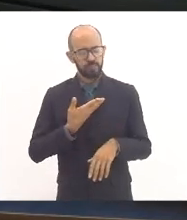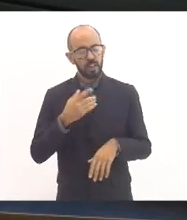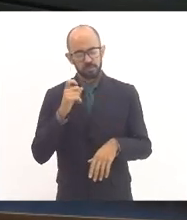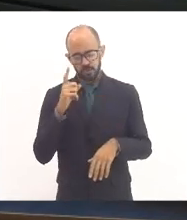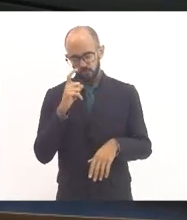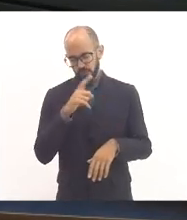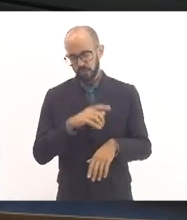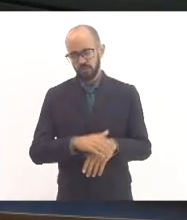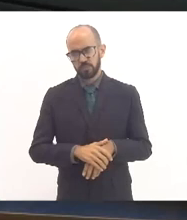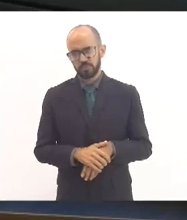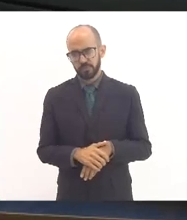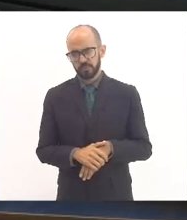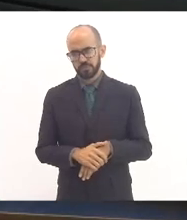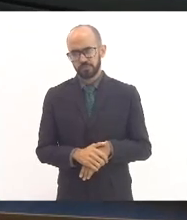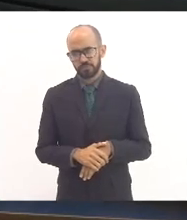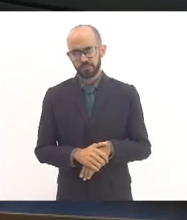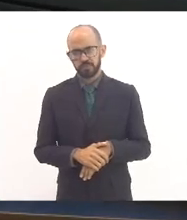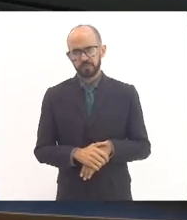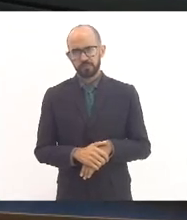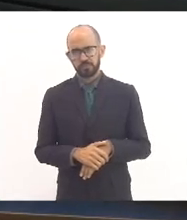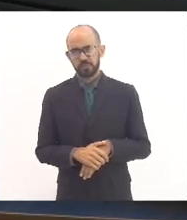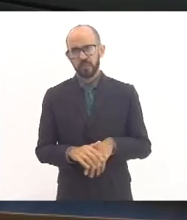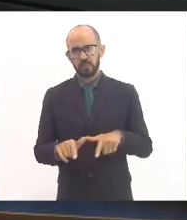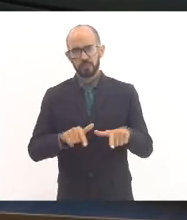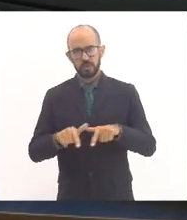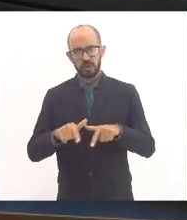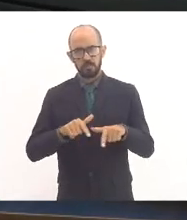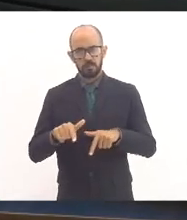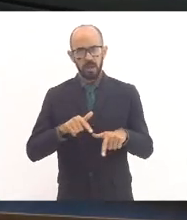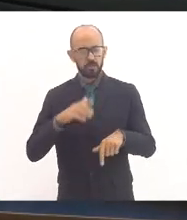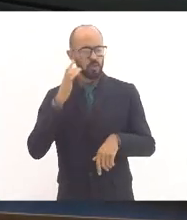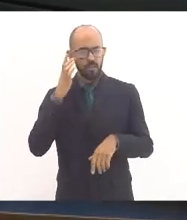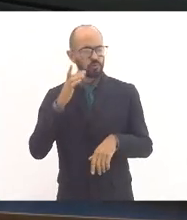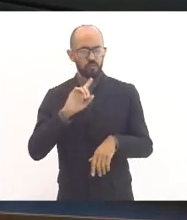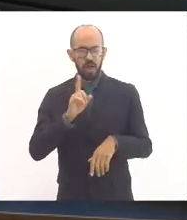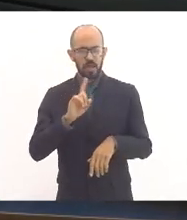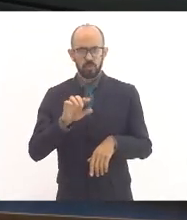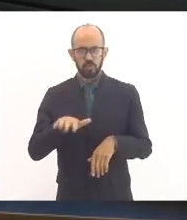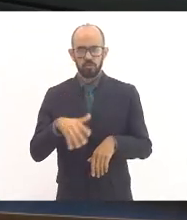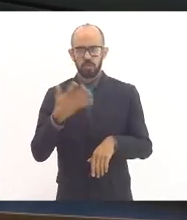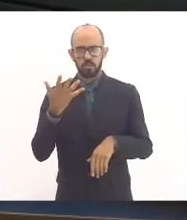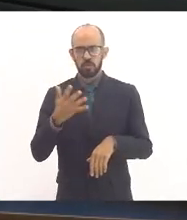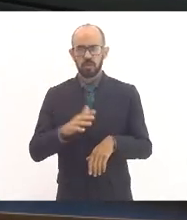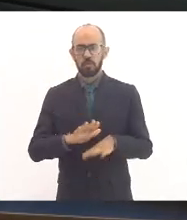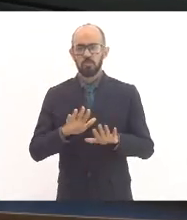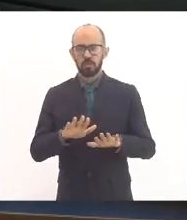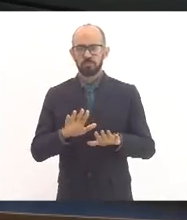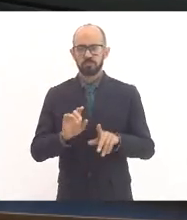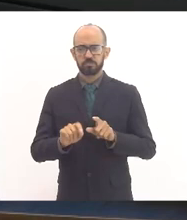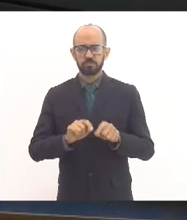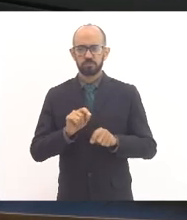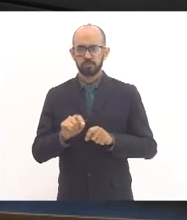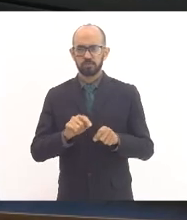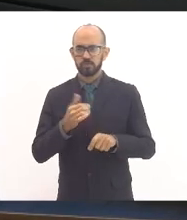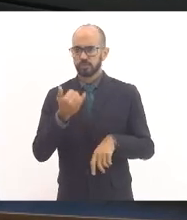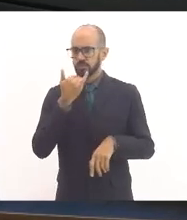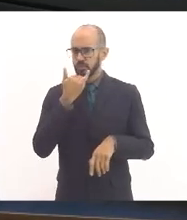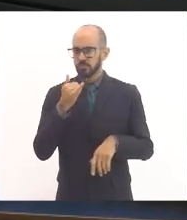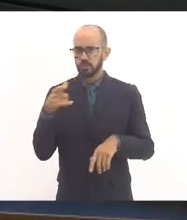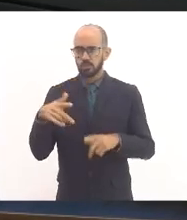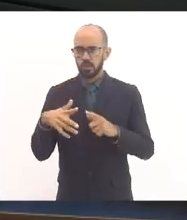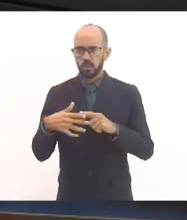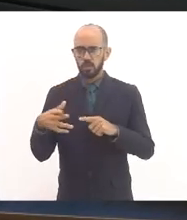difícil é difícil é um trabalho difícil sim agora de promoção não é fácil não mas desculpa